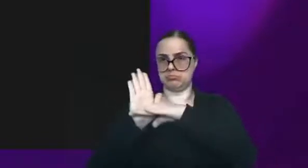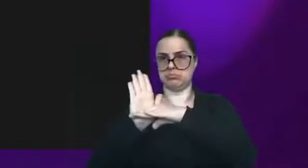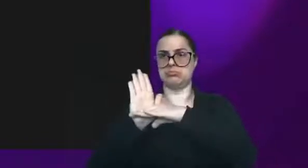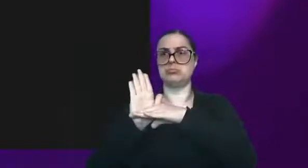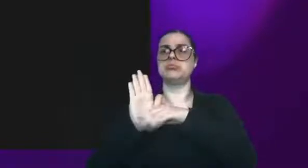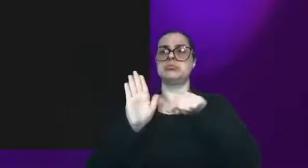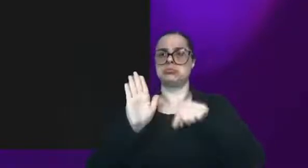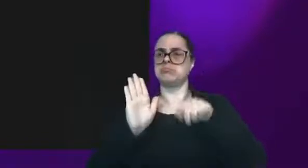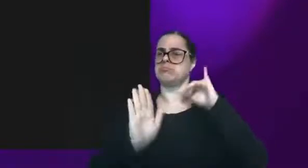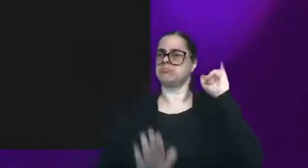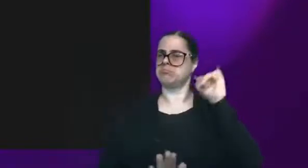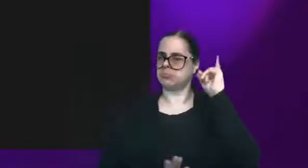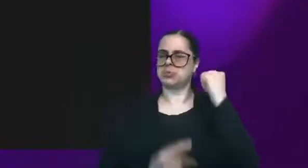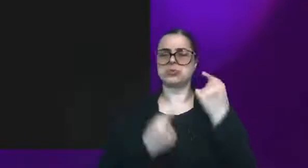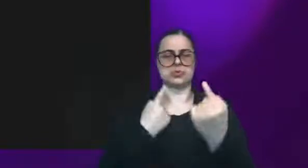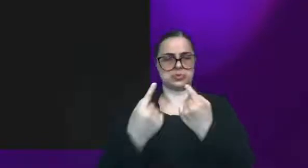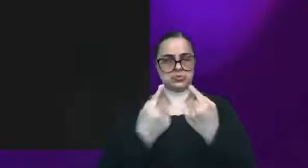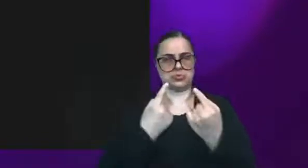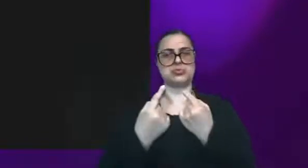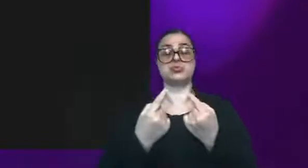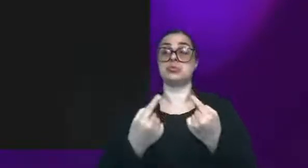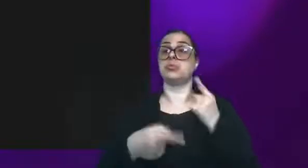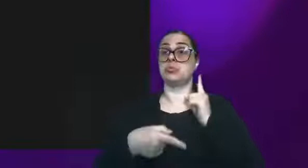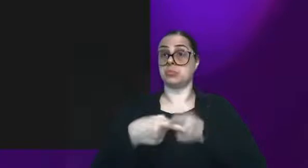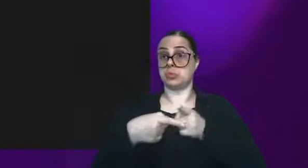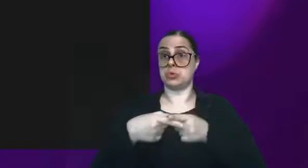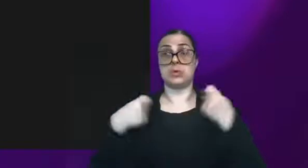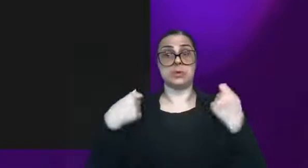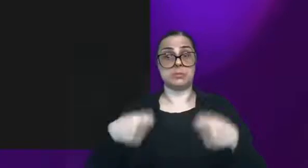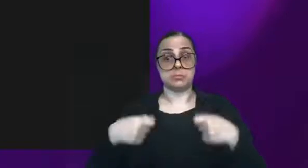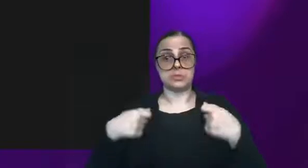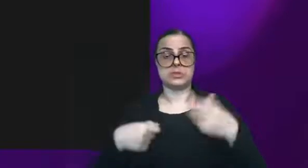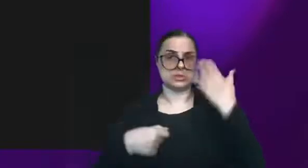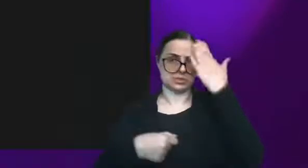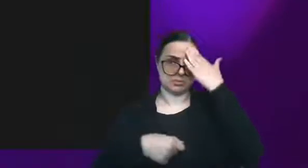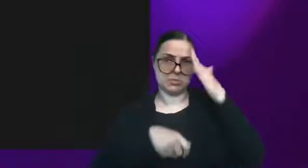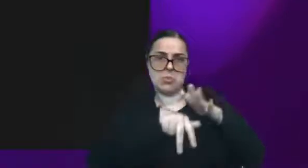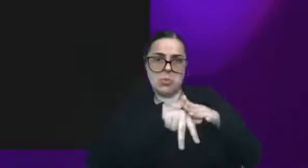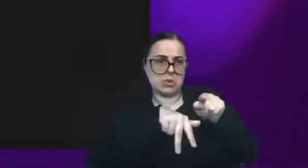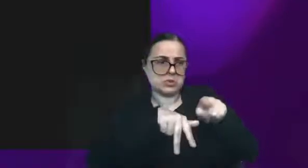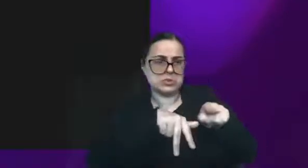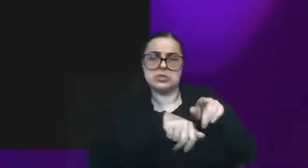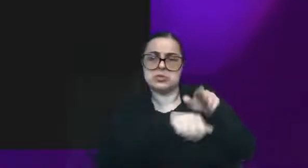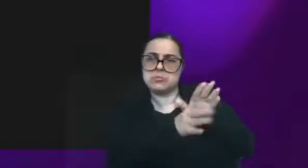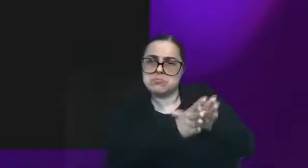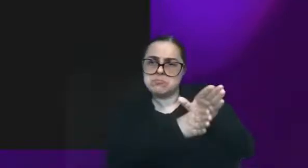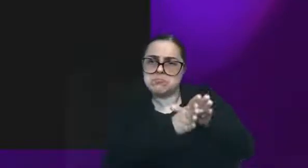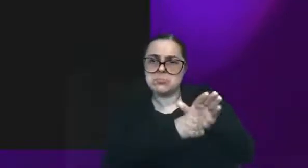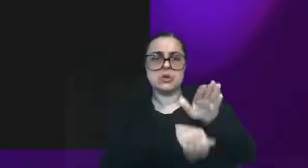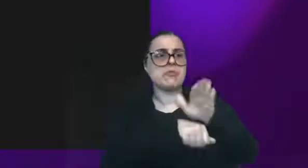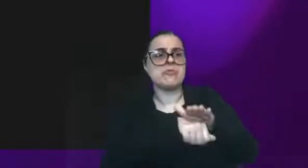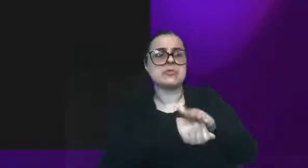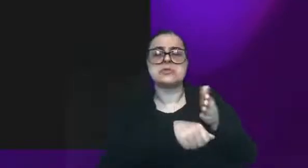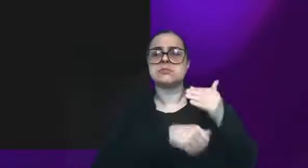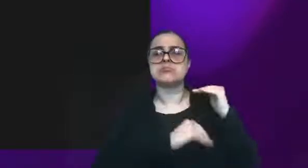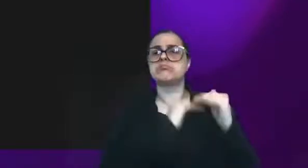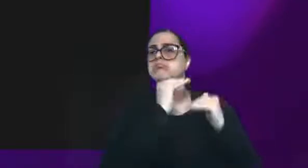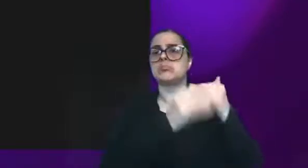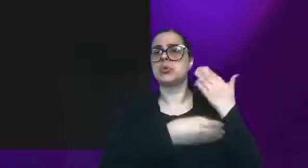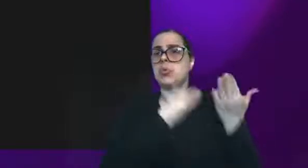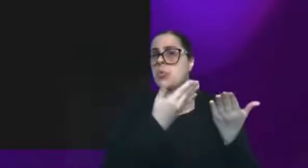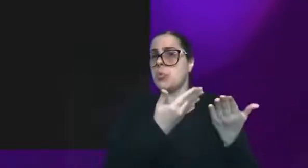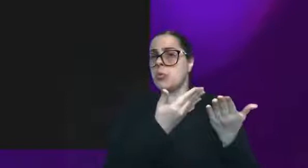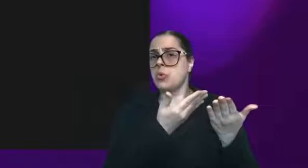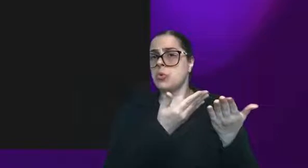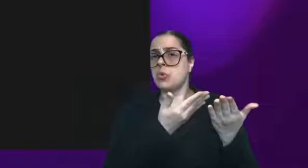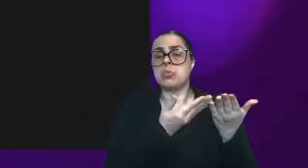importante, porque realmente a gente precisa dar um destino para esses pacientes que são, hoje em dia, um número pequeno, mas eu